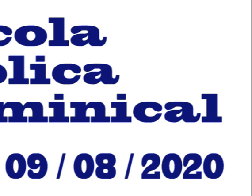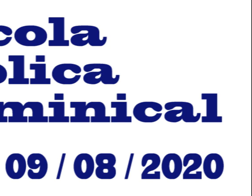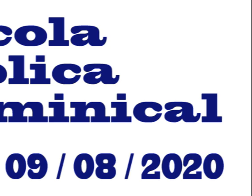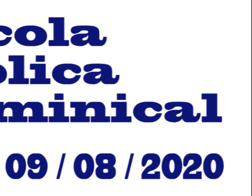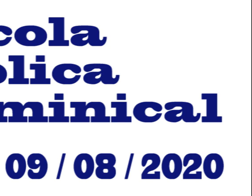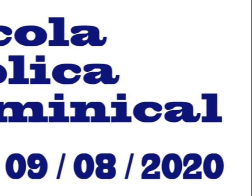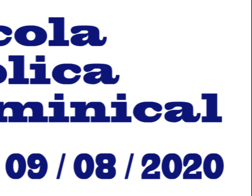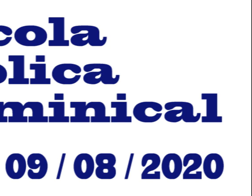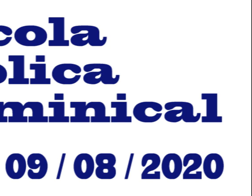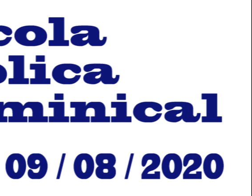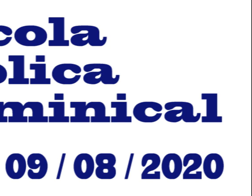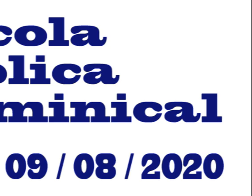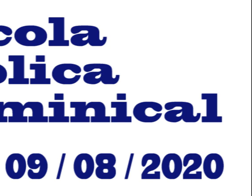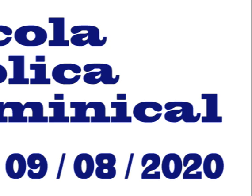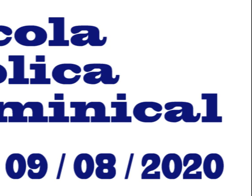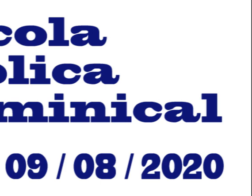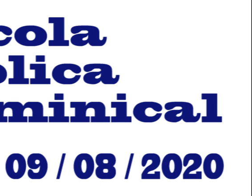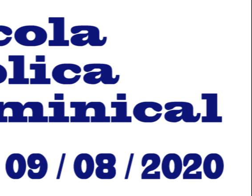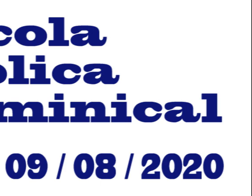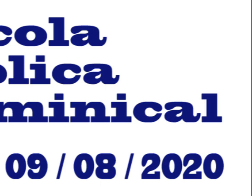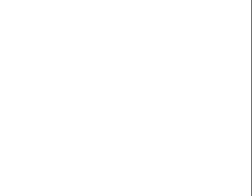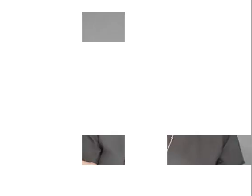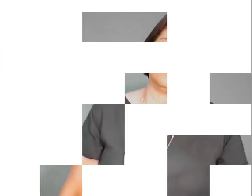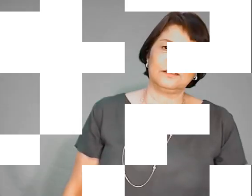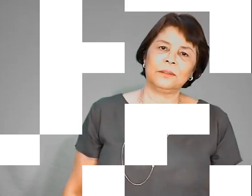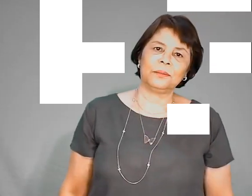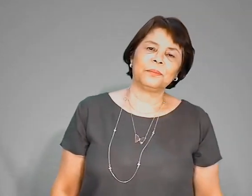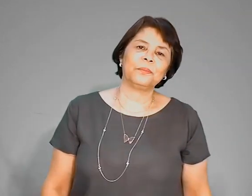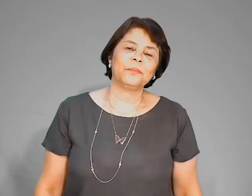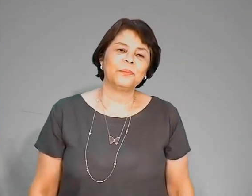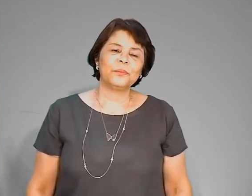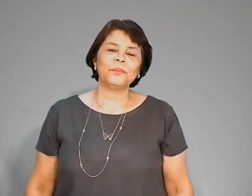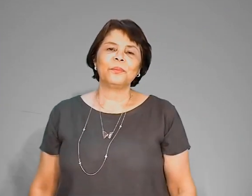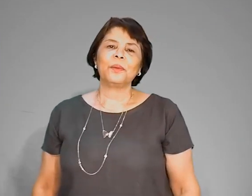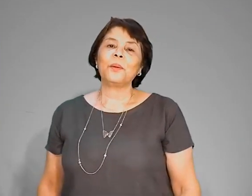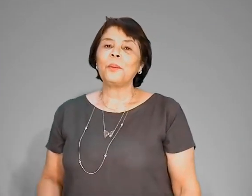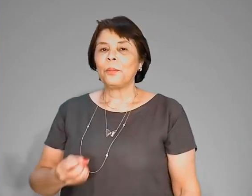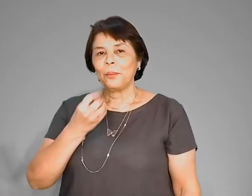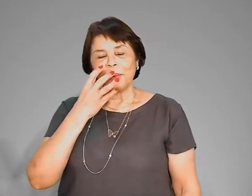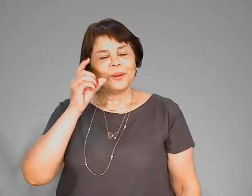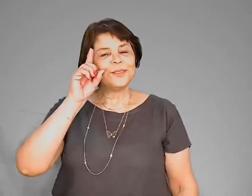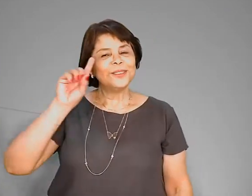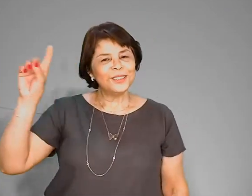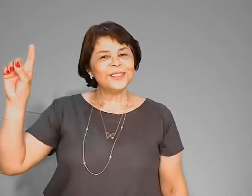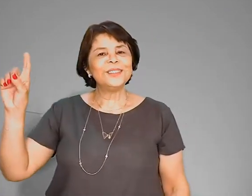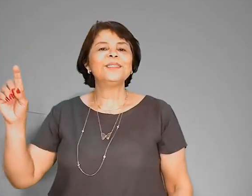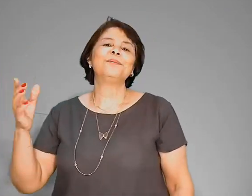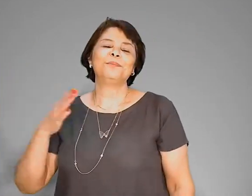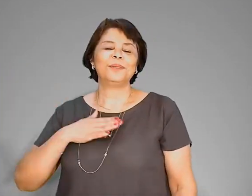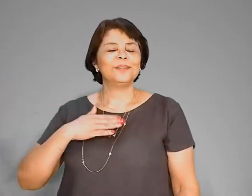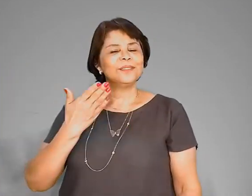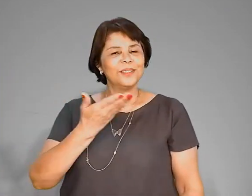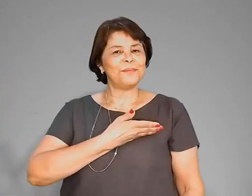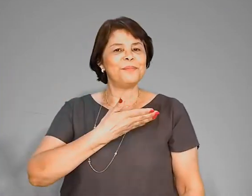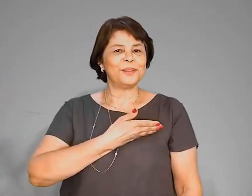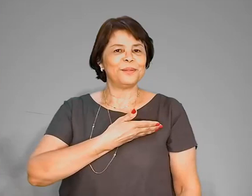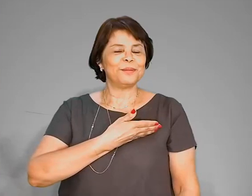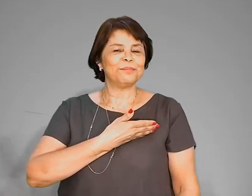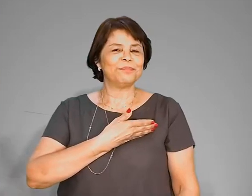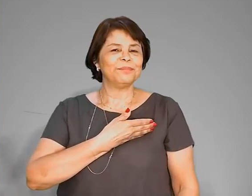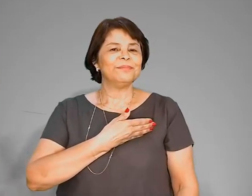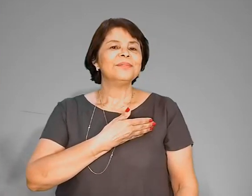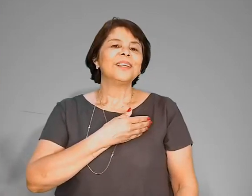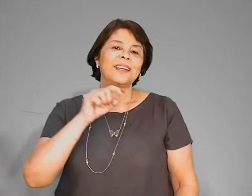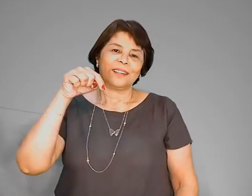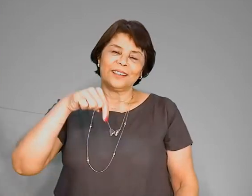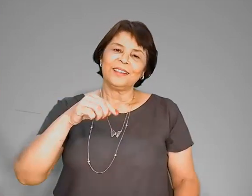ensina o caminho, a verdade e a vida. Bom dia, meus alunos da Escola Dominical da